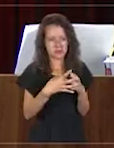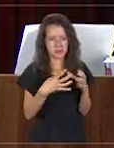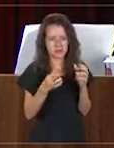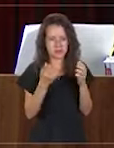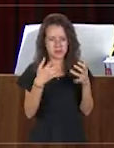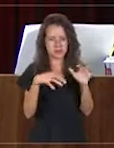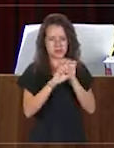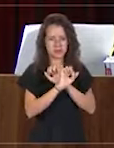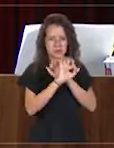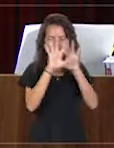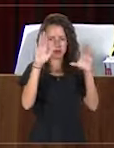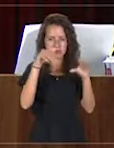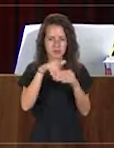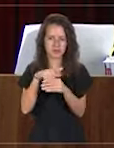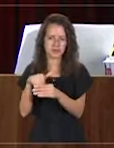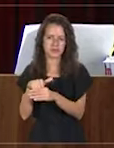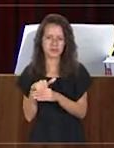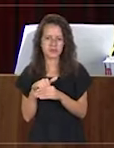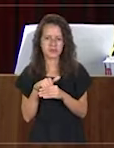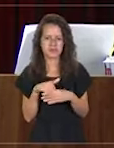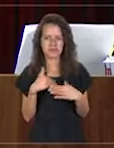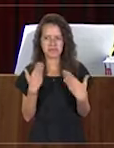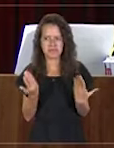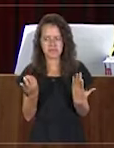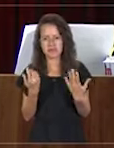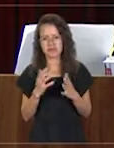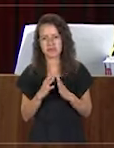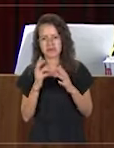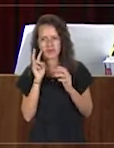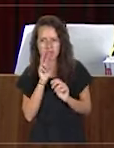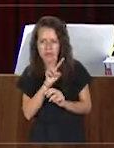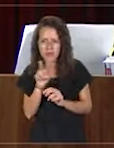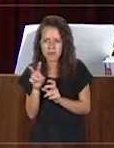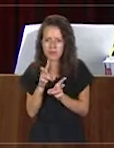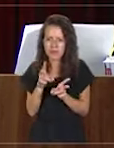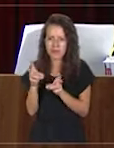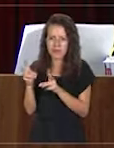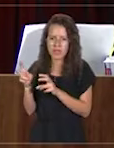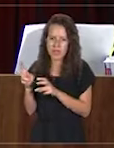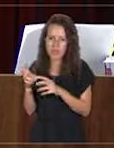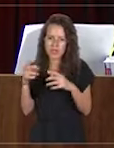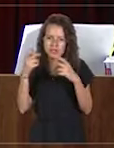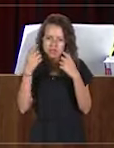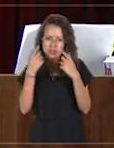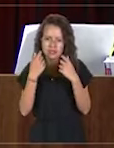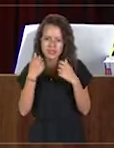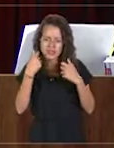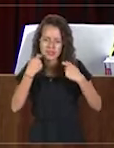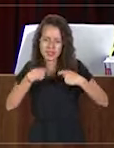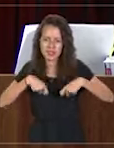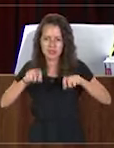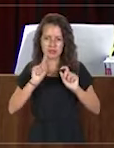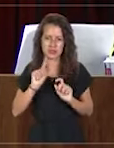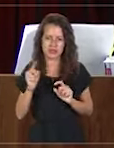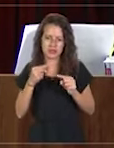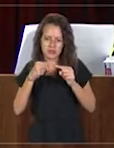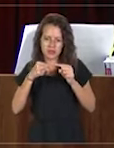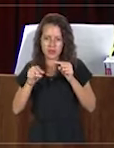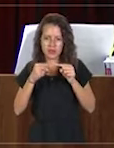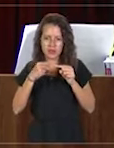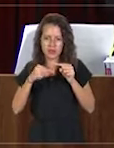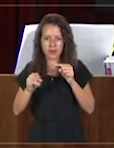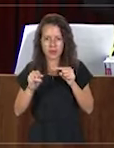Transparência Eleitoral. Se demonstrou, como todos pudemos verificar, ser absolutamente incompatível com as